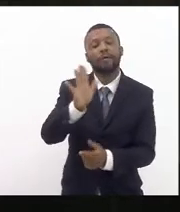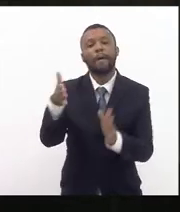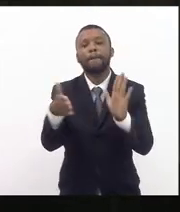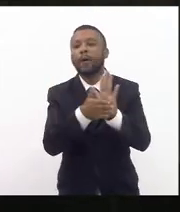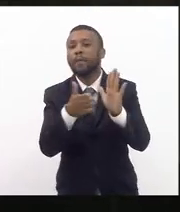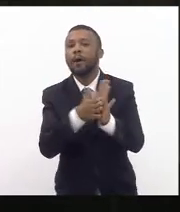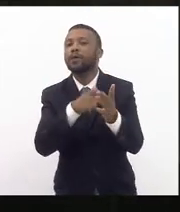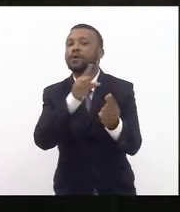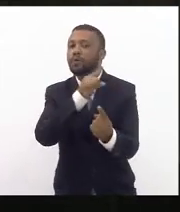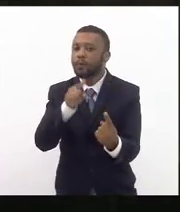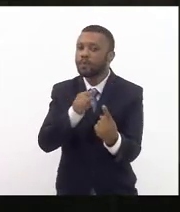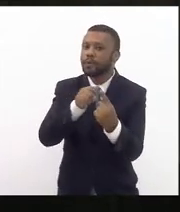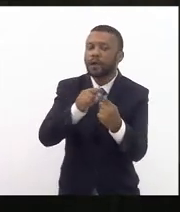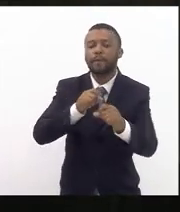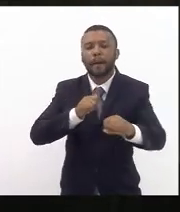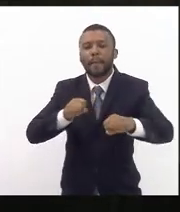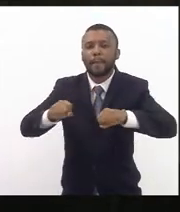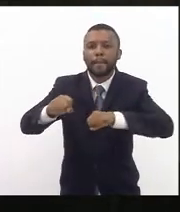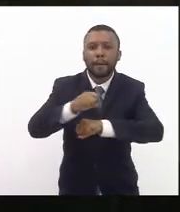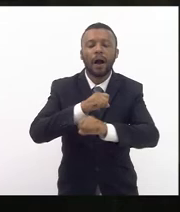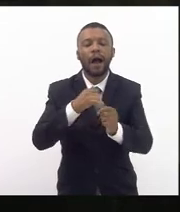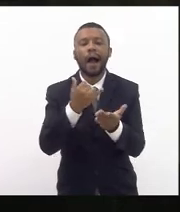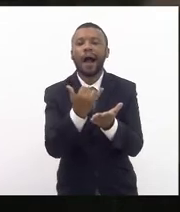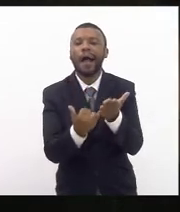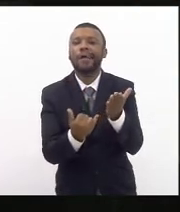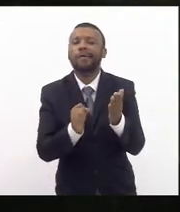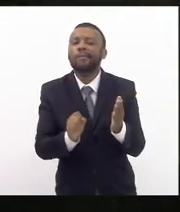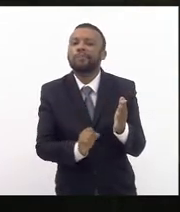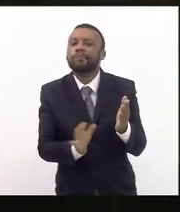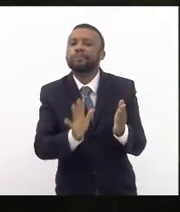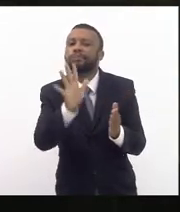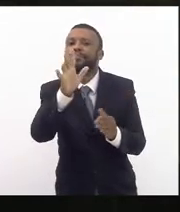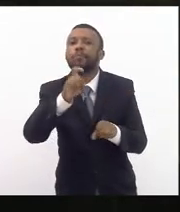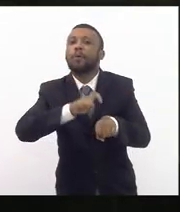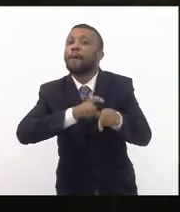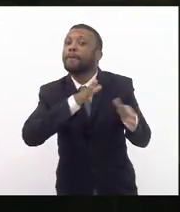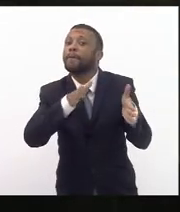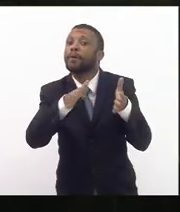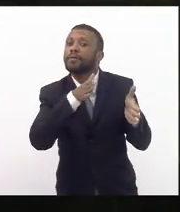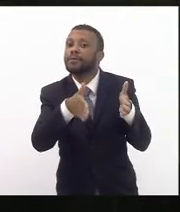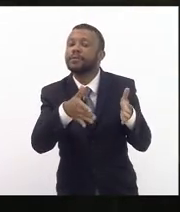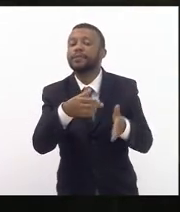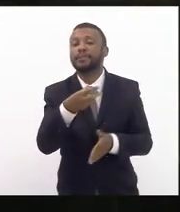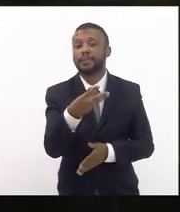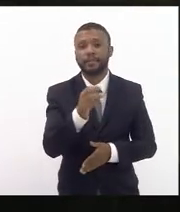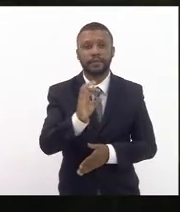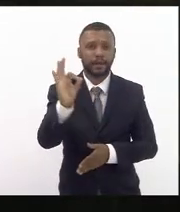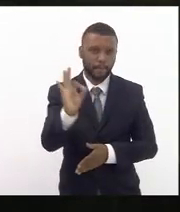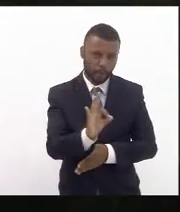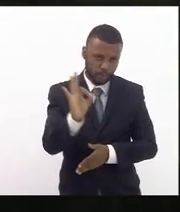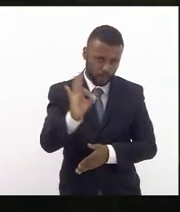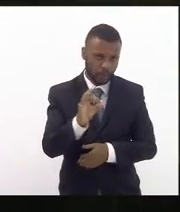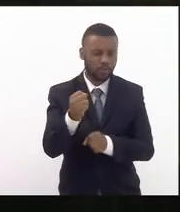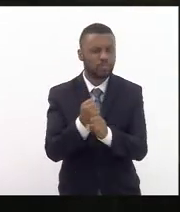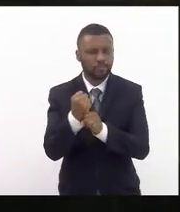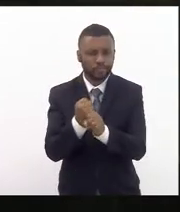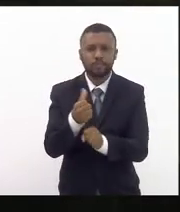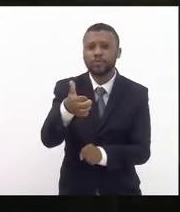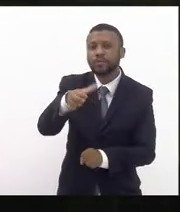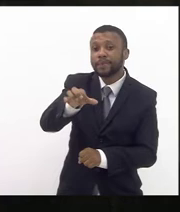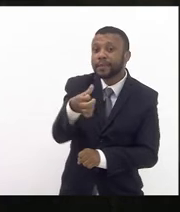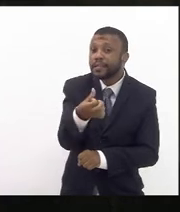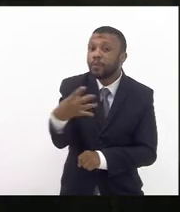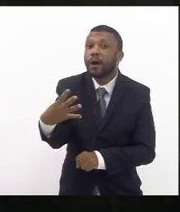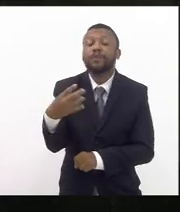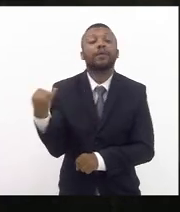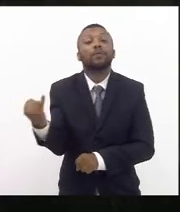objetivando combater a inflação do período, que estava na ordem dos 30%. Em 64, é importante